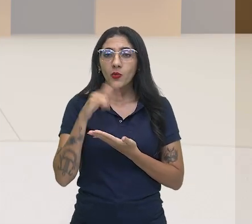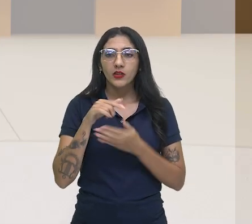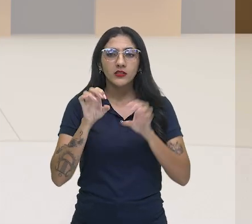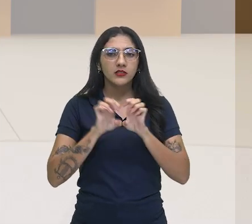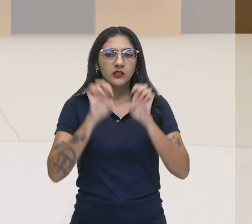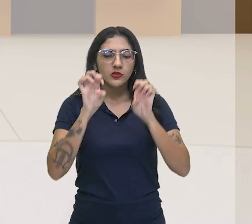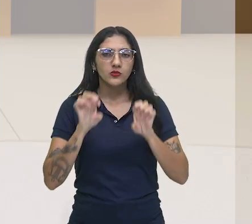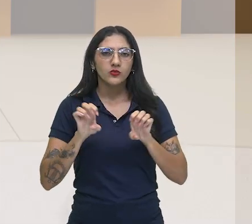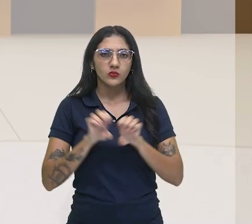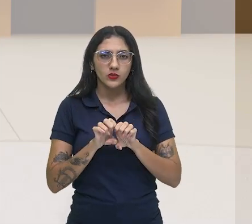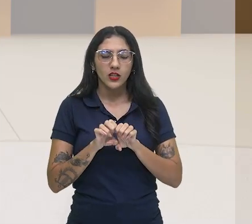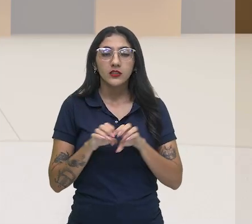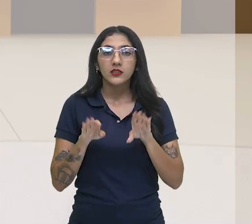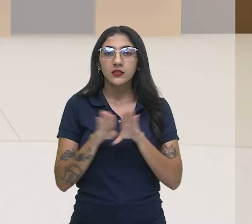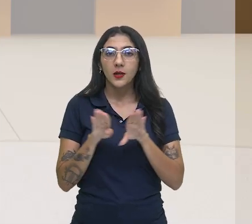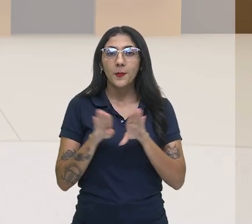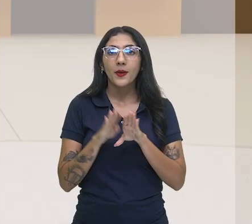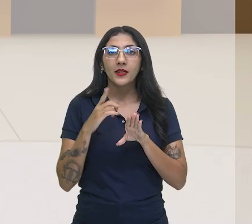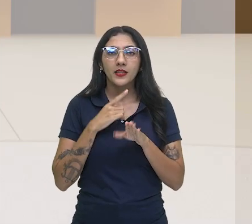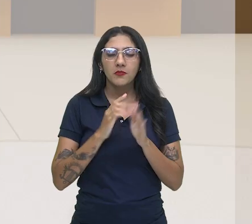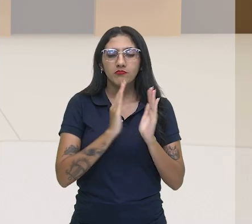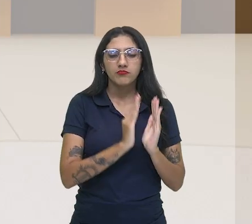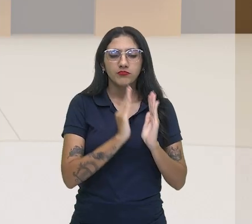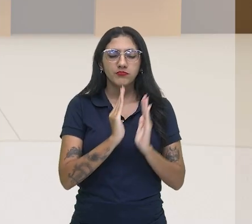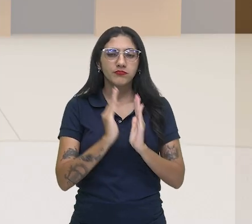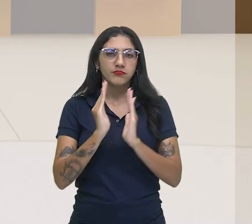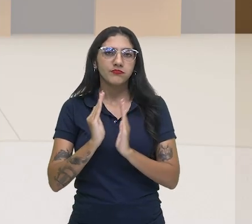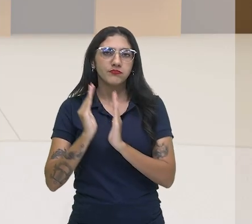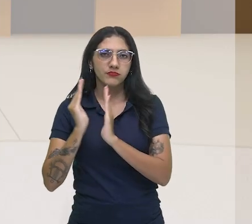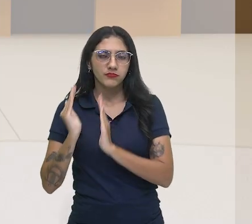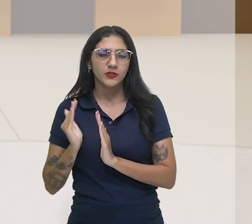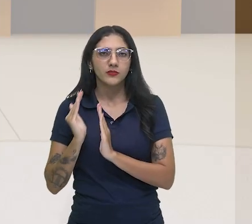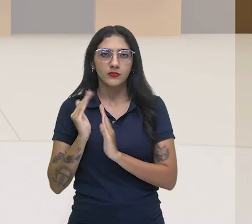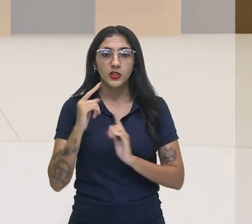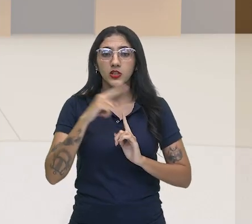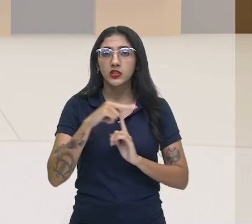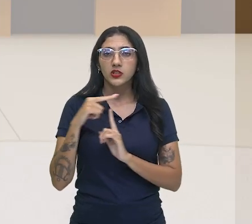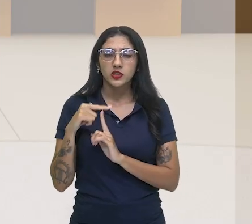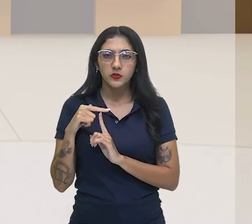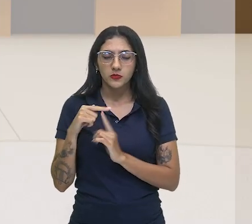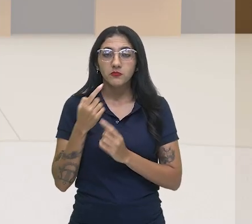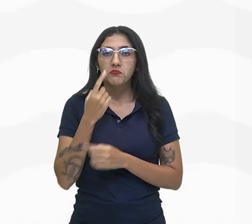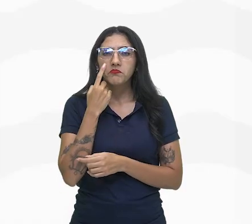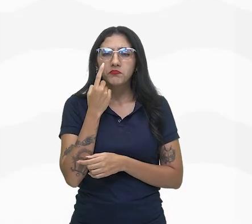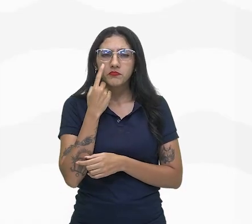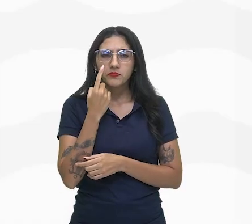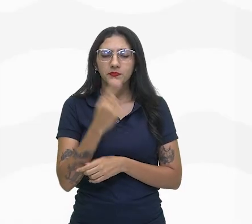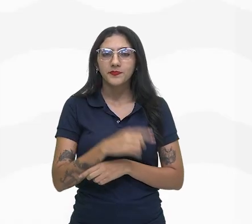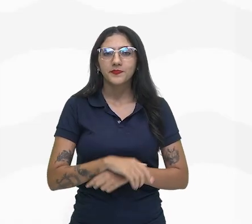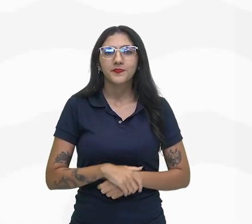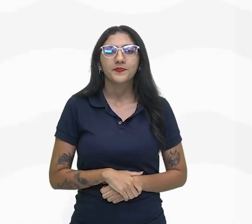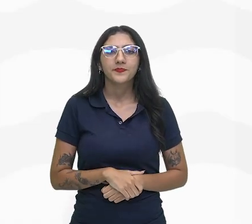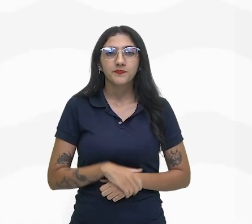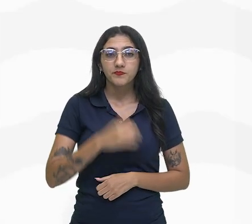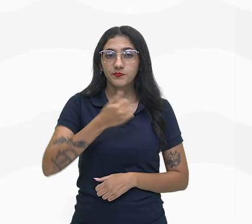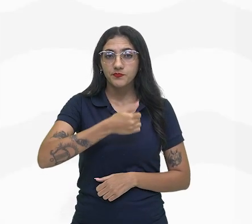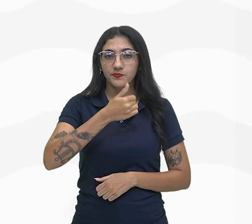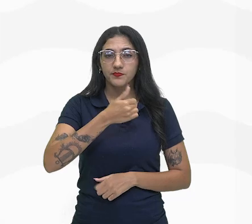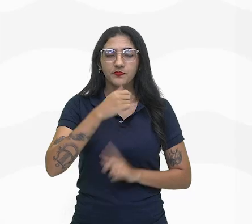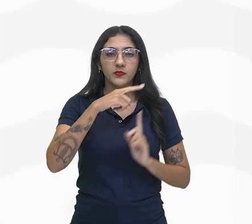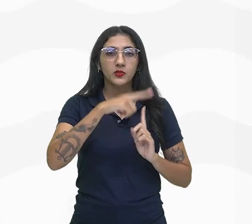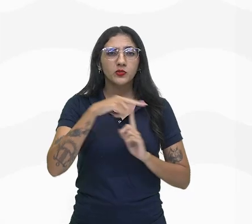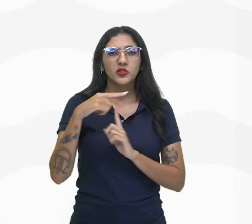estruturada e é dividida em vários tipos de entrevista. Perfeito. Vamos ver um pouquinho? Então, nós temos aí os